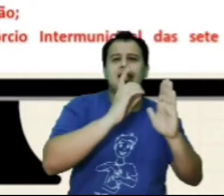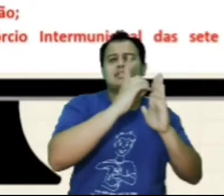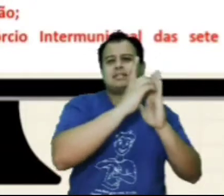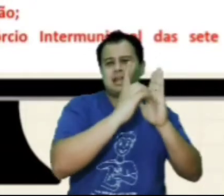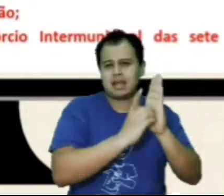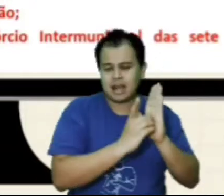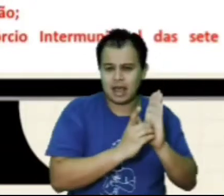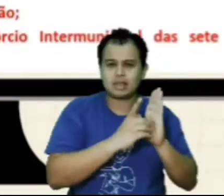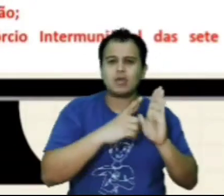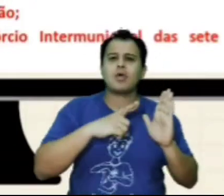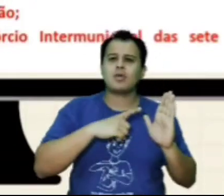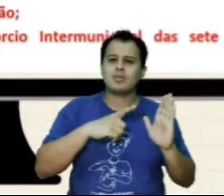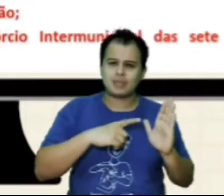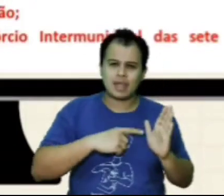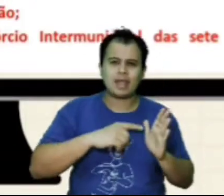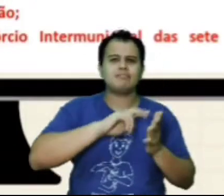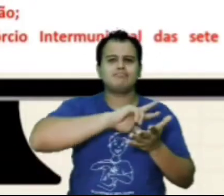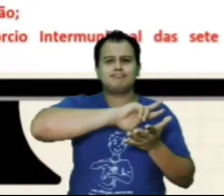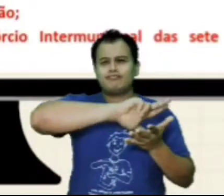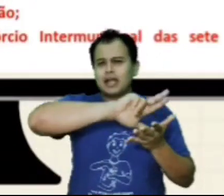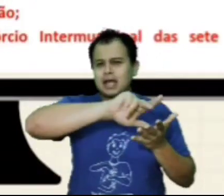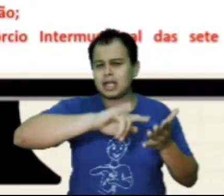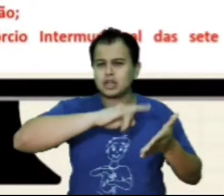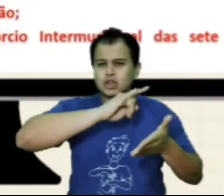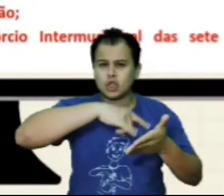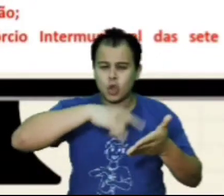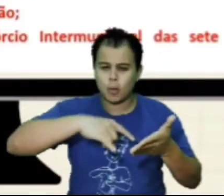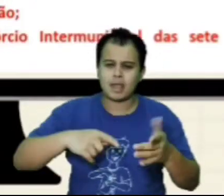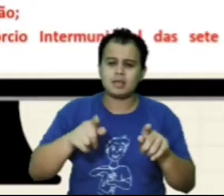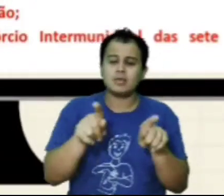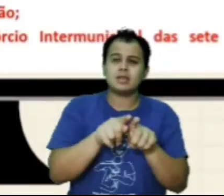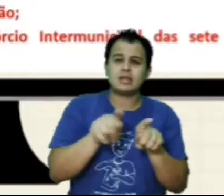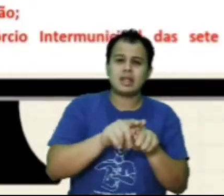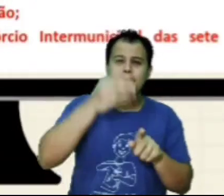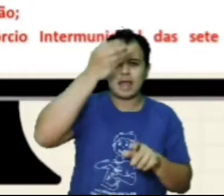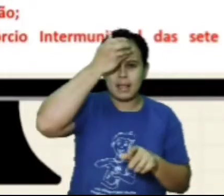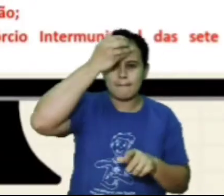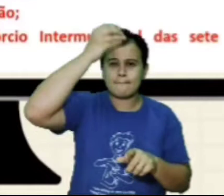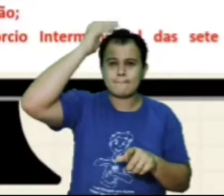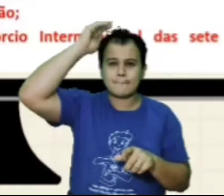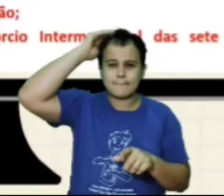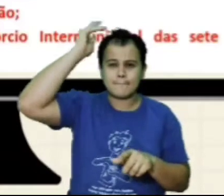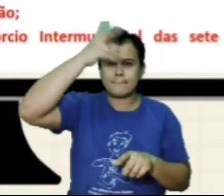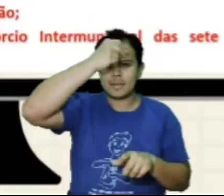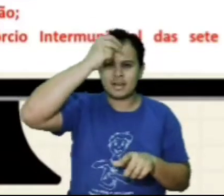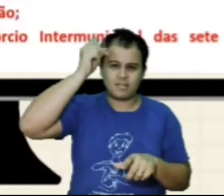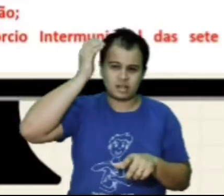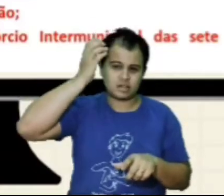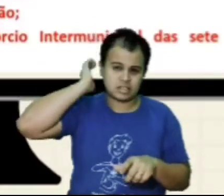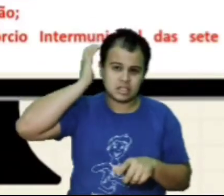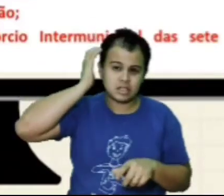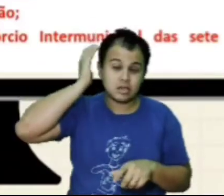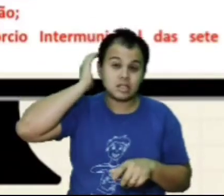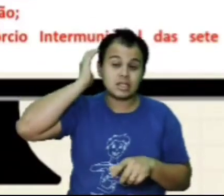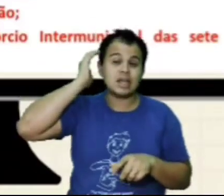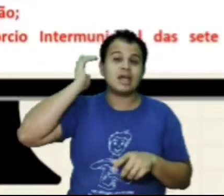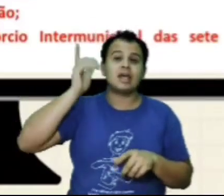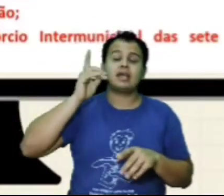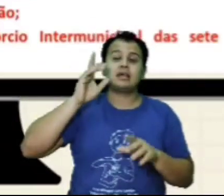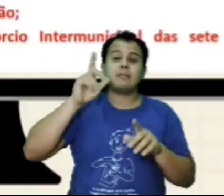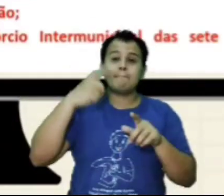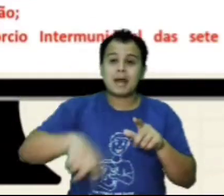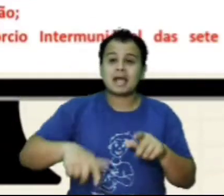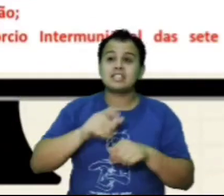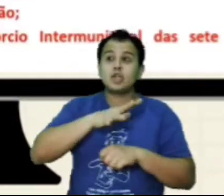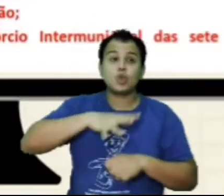de Educação, o consórcio intermunicipal, o prefeito Paulo Serra é o presidente do consórcio, então as cidades do